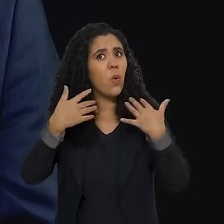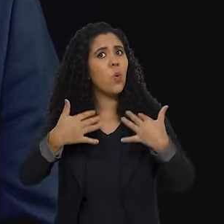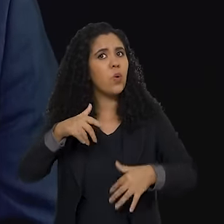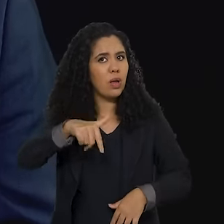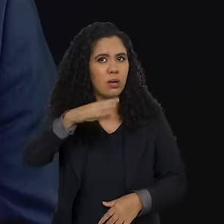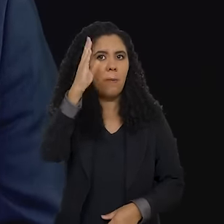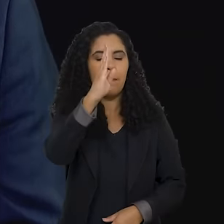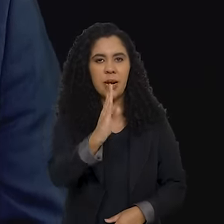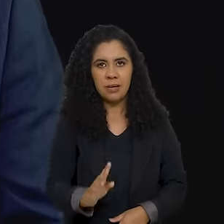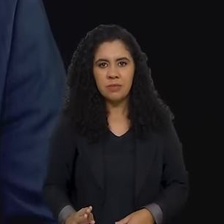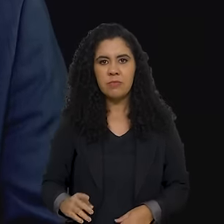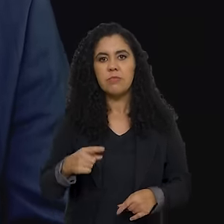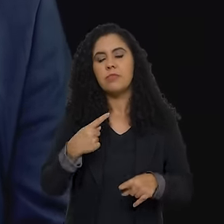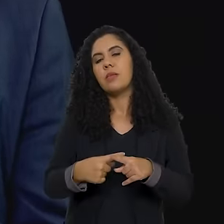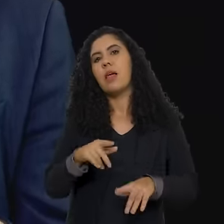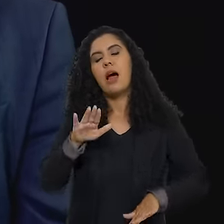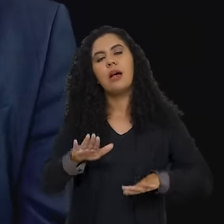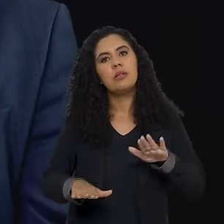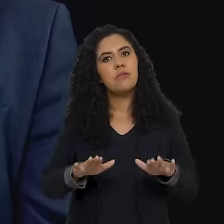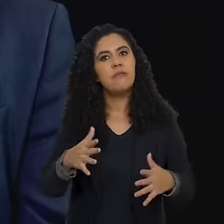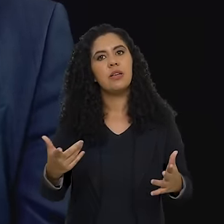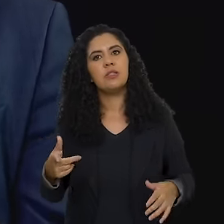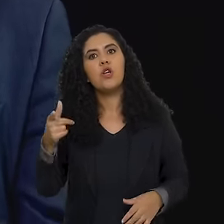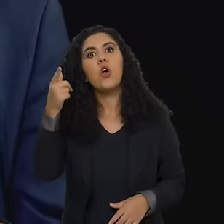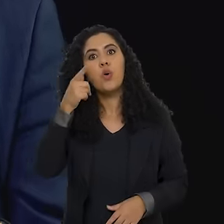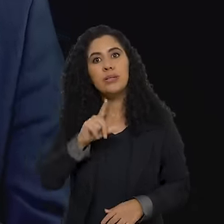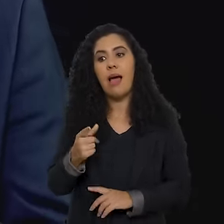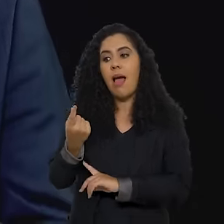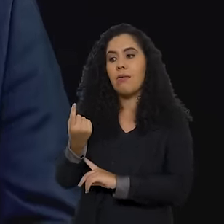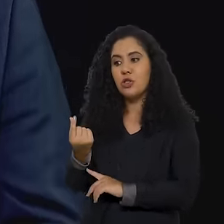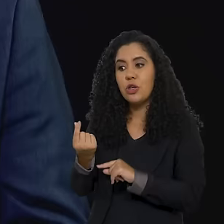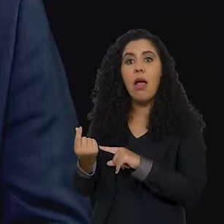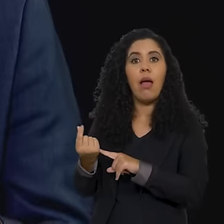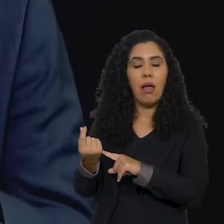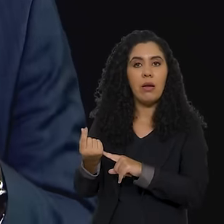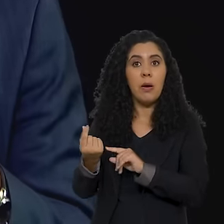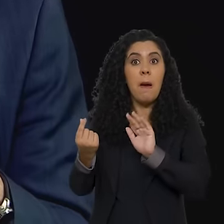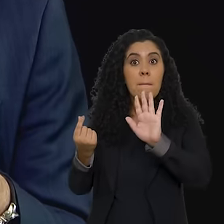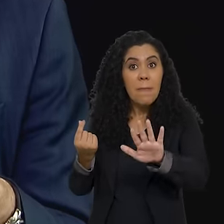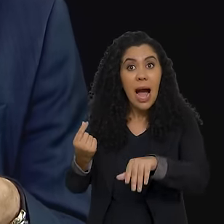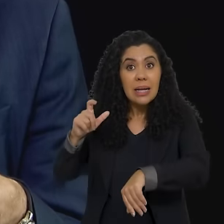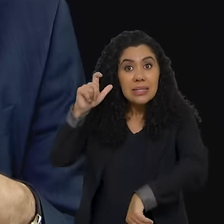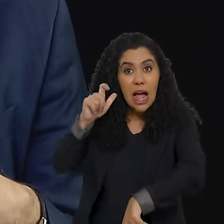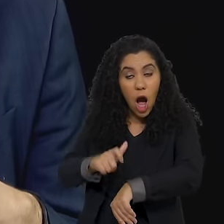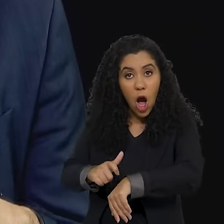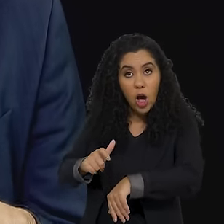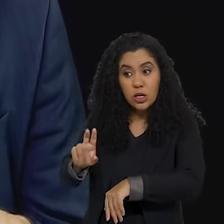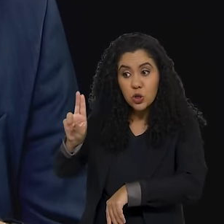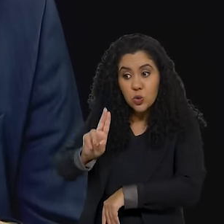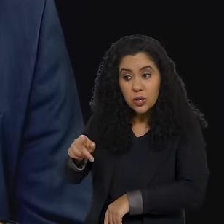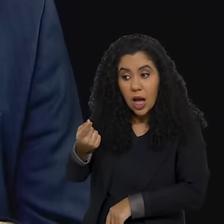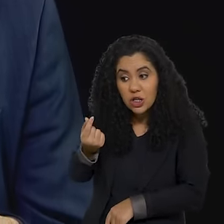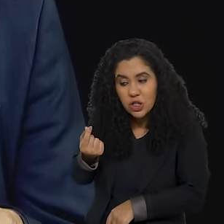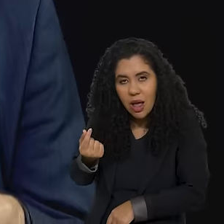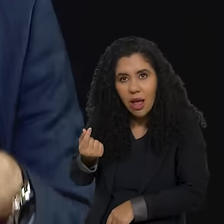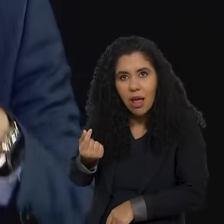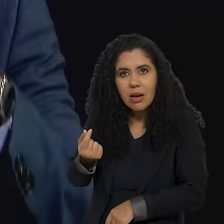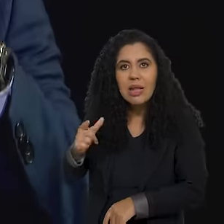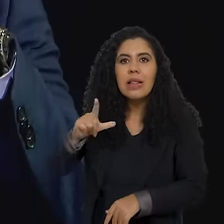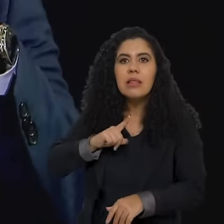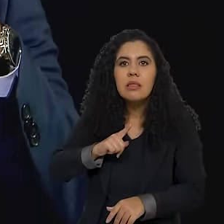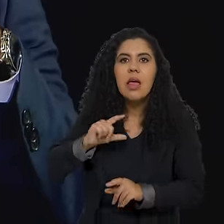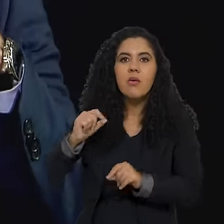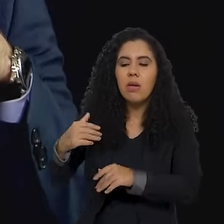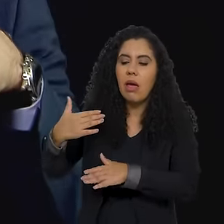muito, muito grande no Brasil ainda. Às vezes você consegue até o crédito, mas na hora de materializar um investimento